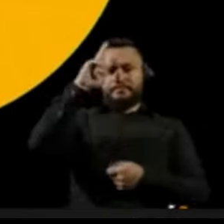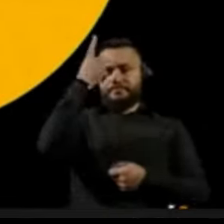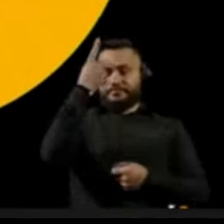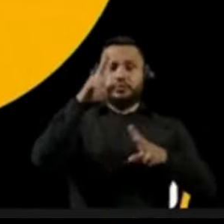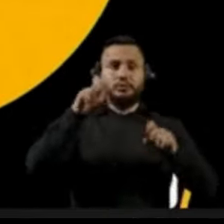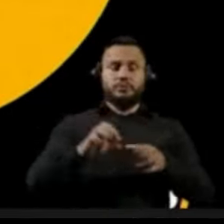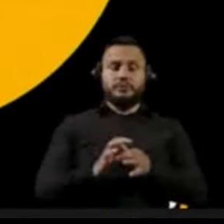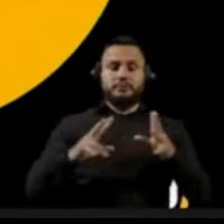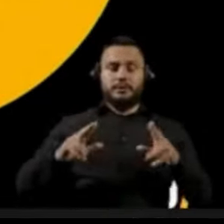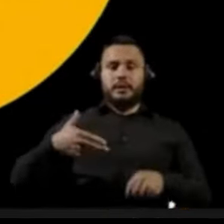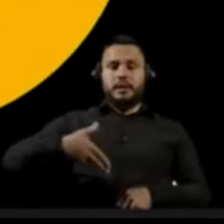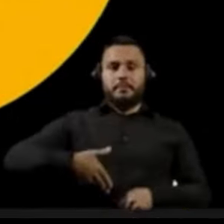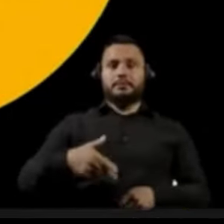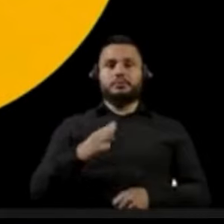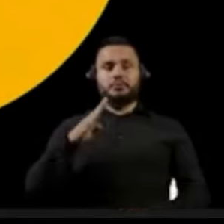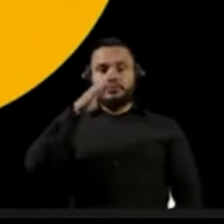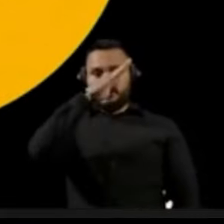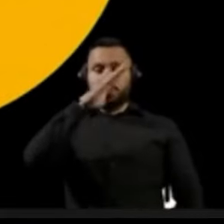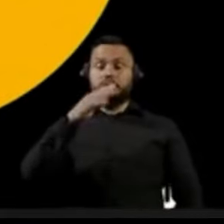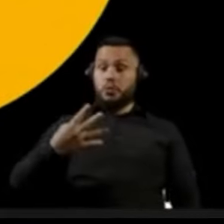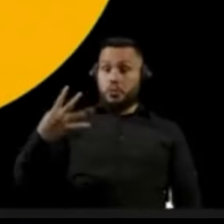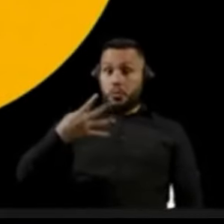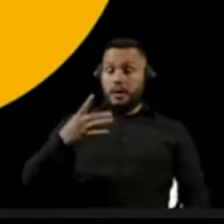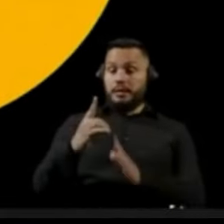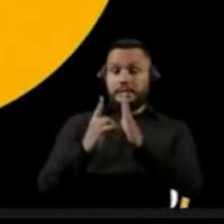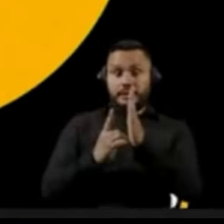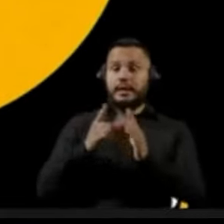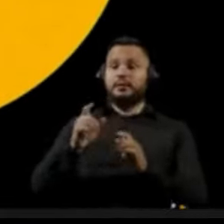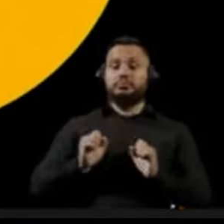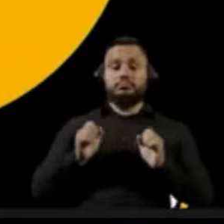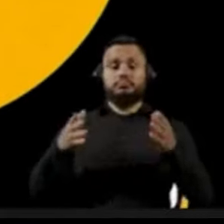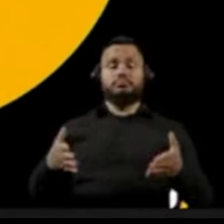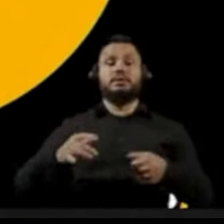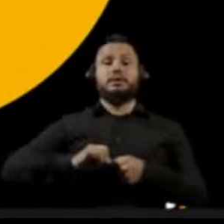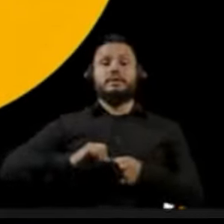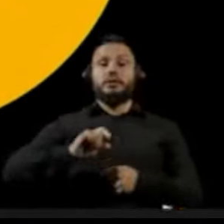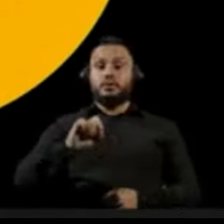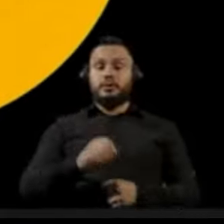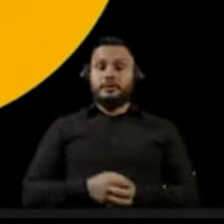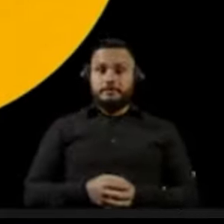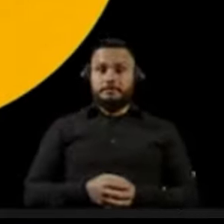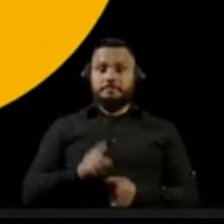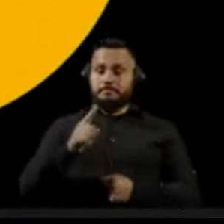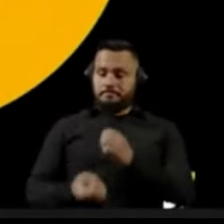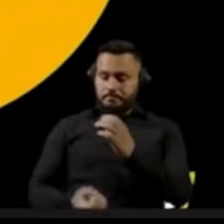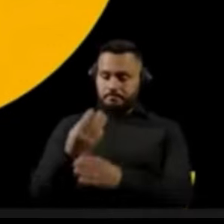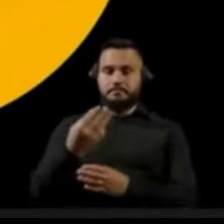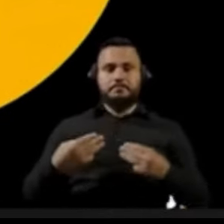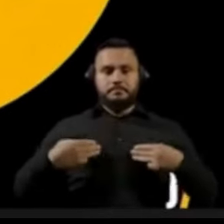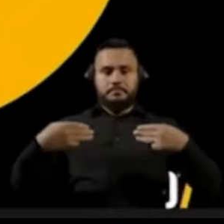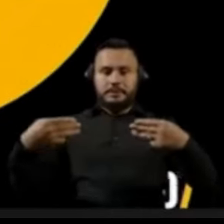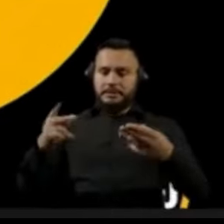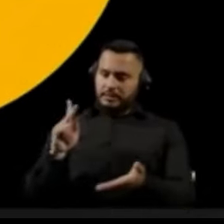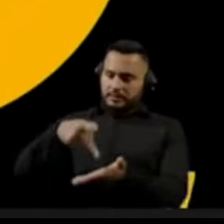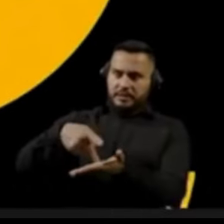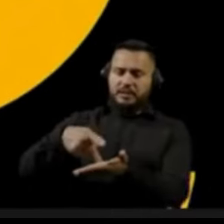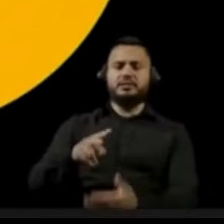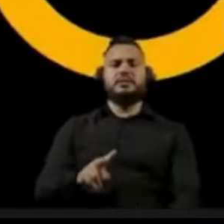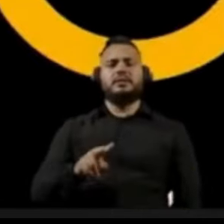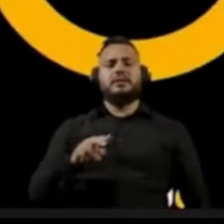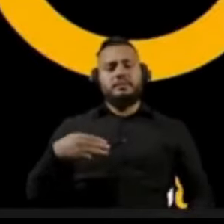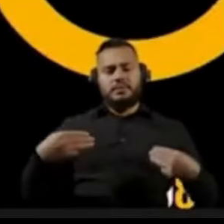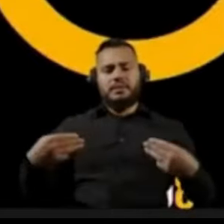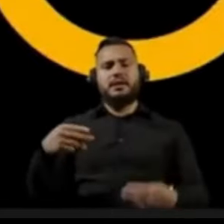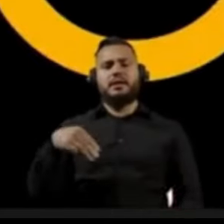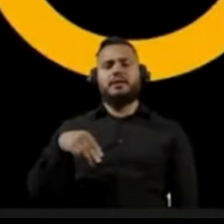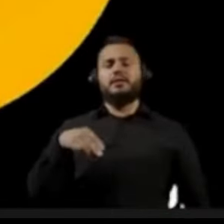ditatorial do presidente Lula, no seu primeiro dia de governo, foi fazer... instalar o Ministério da Verdade. Cadê o Ministério da Verdade aqui? Vamos